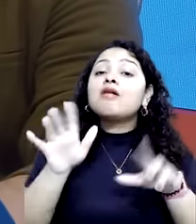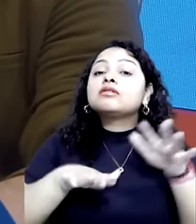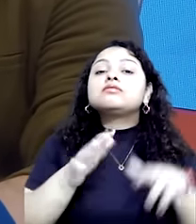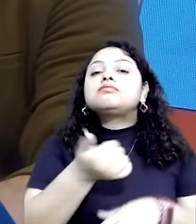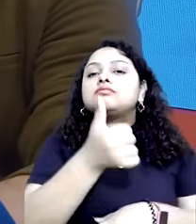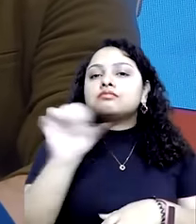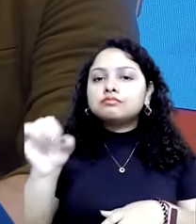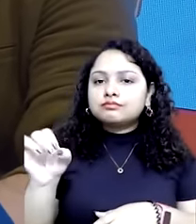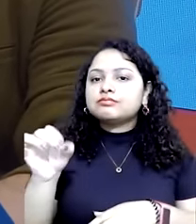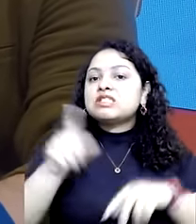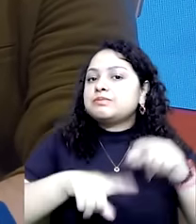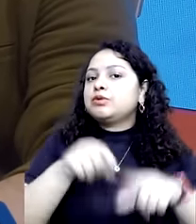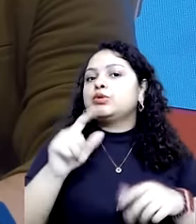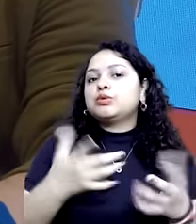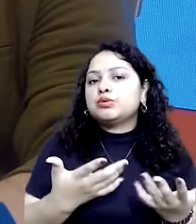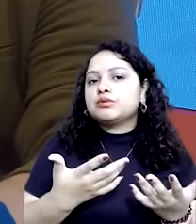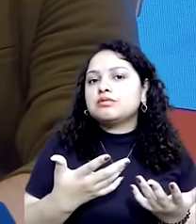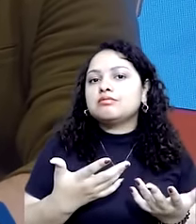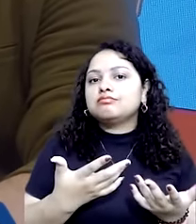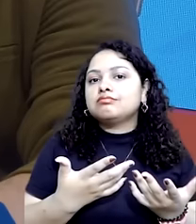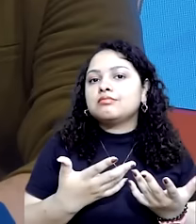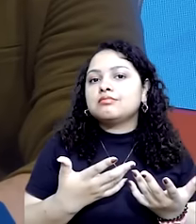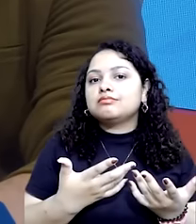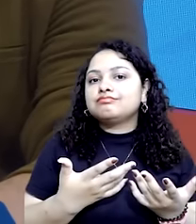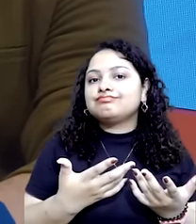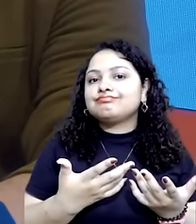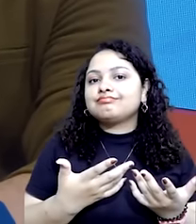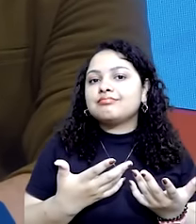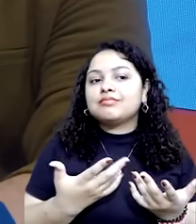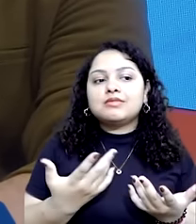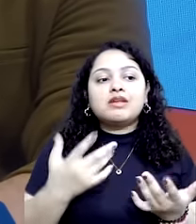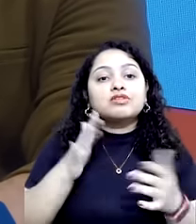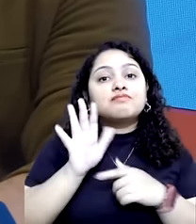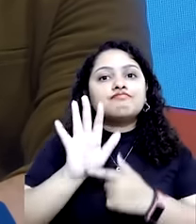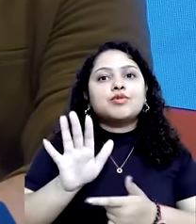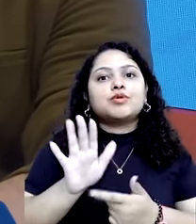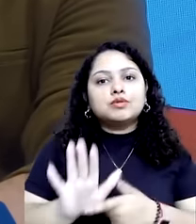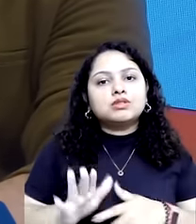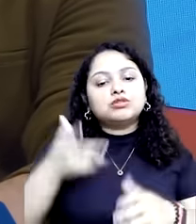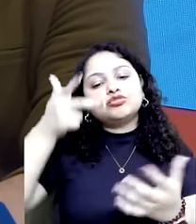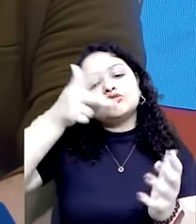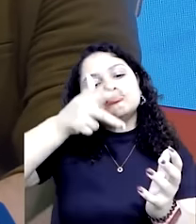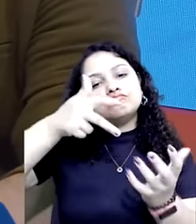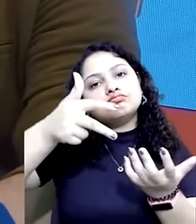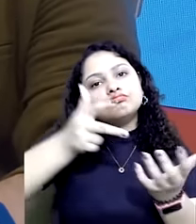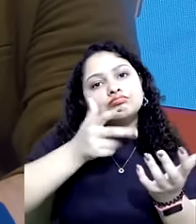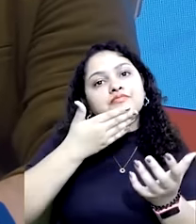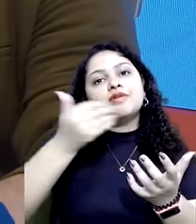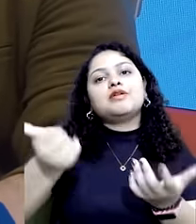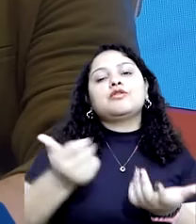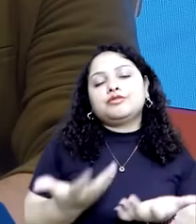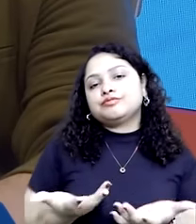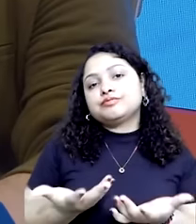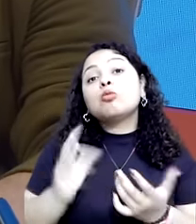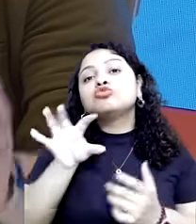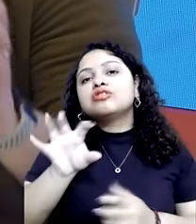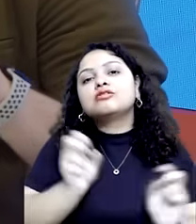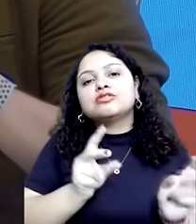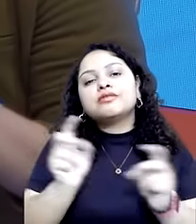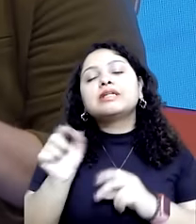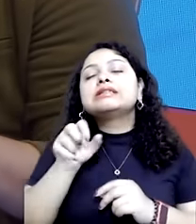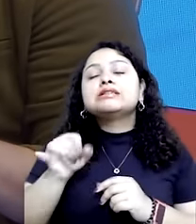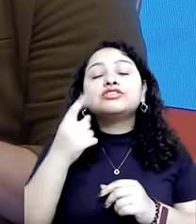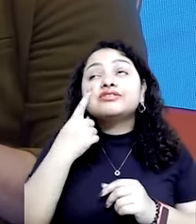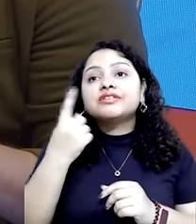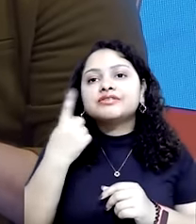vezes justificam até o preço do produto então a gente tá falando de uma forma muito mais eficiente até de vender se a gente parar